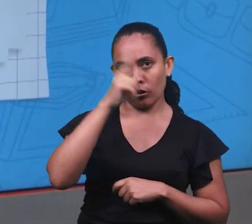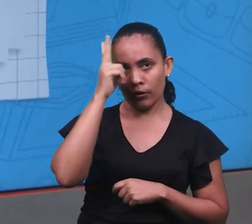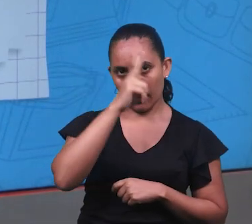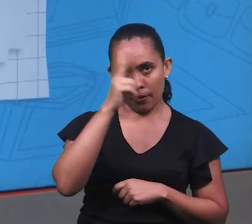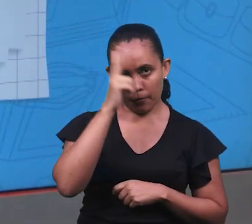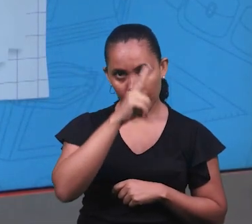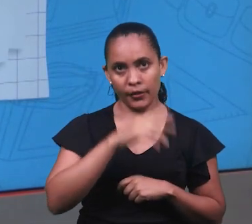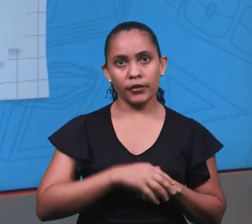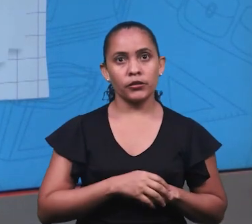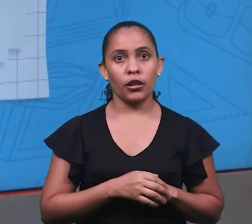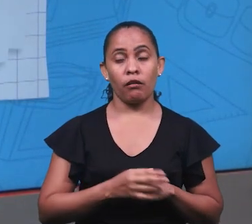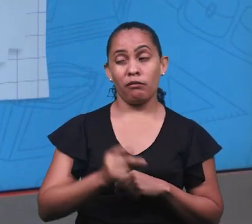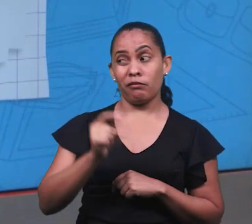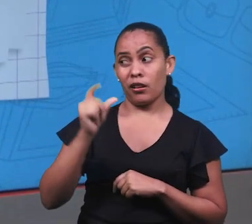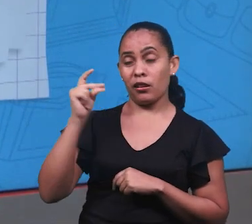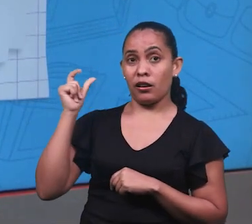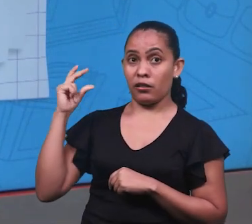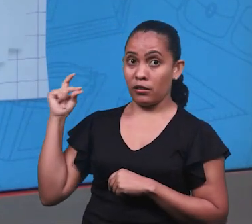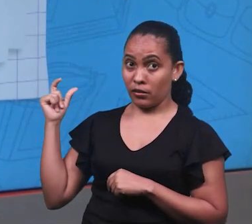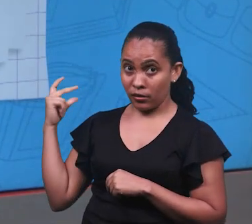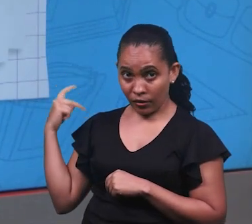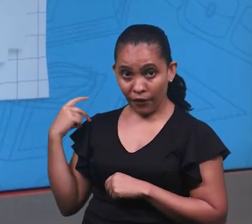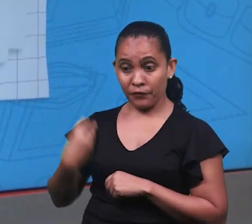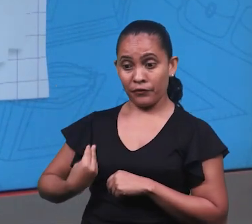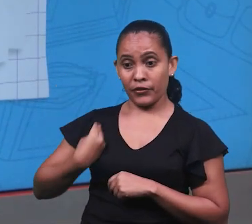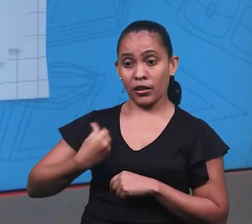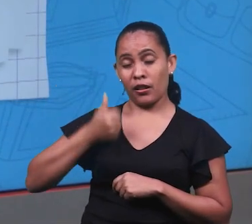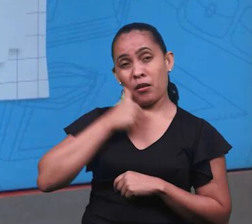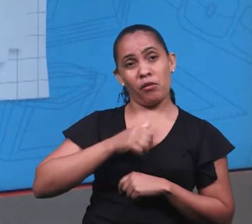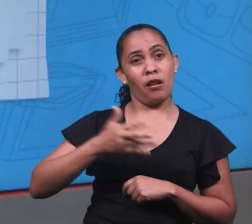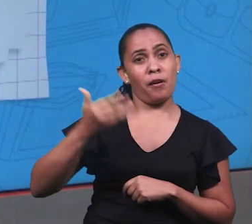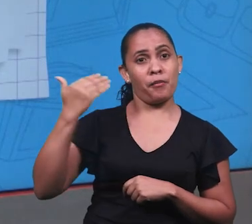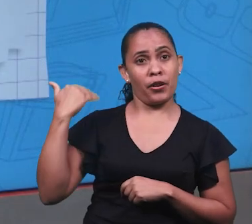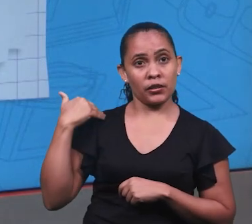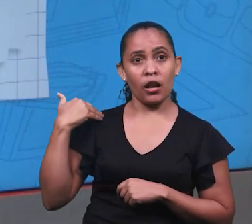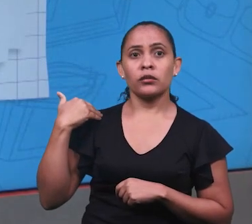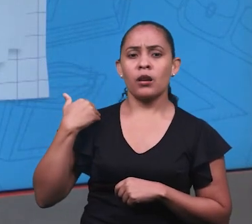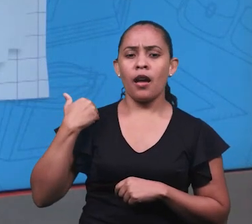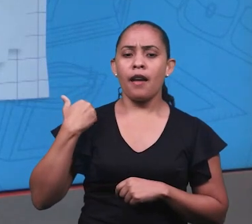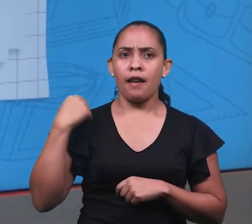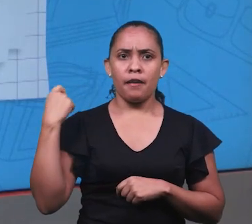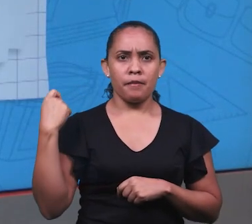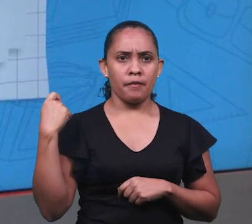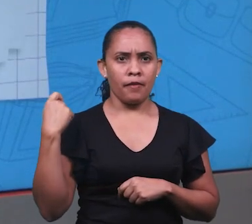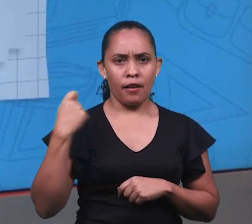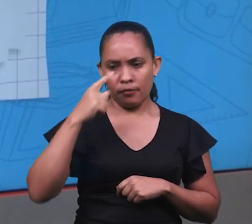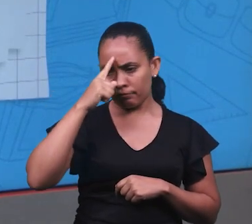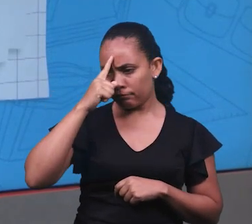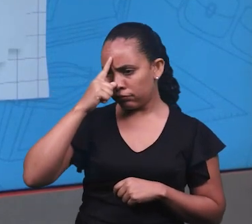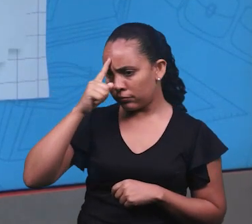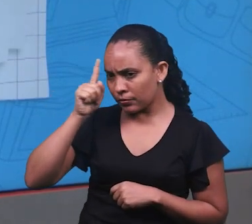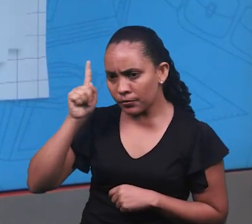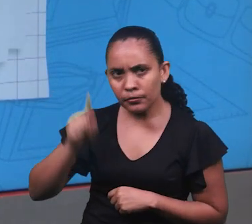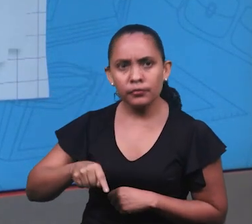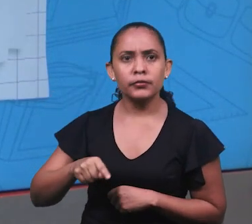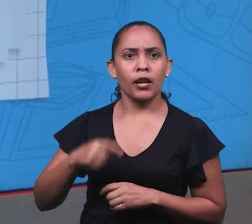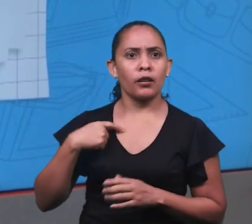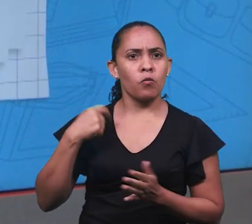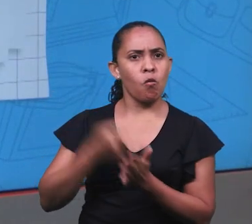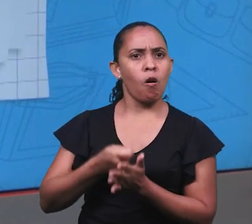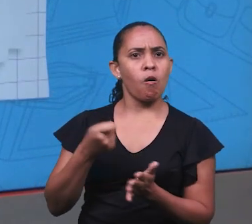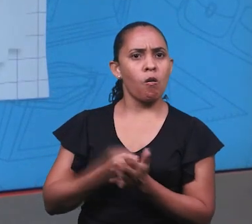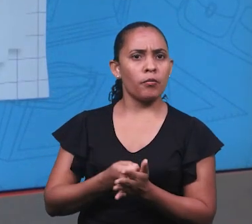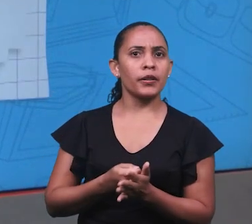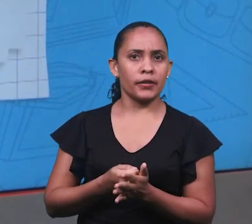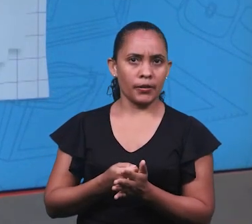historicamente... Esses afazeres domésticos eram vistos enquanto obrigação. A própria legislação para as garantias das